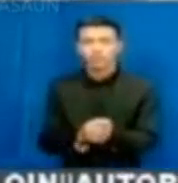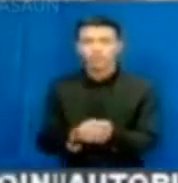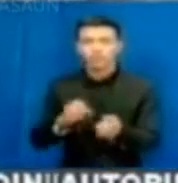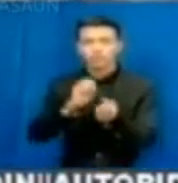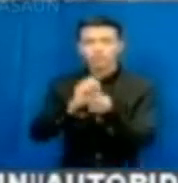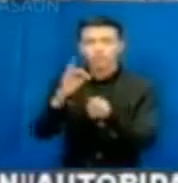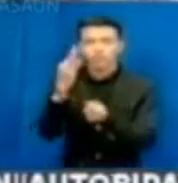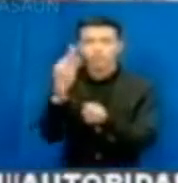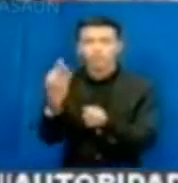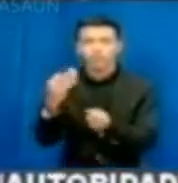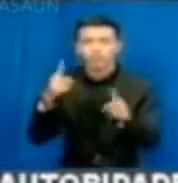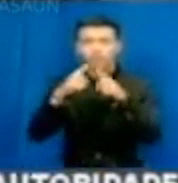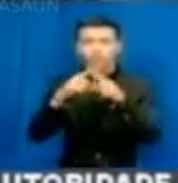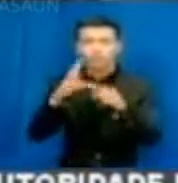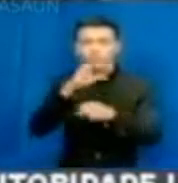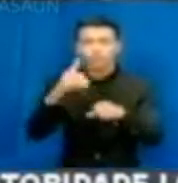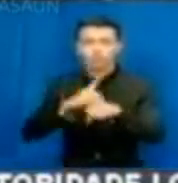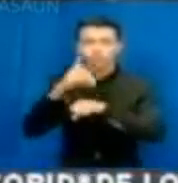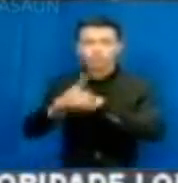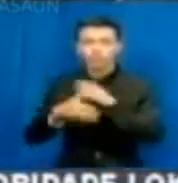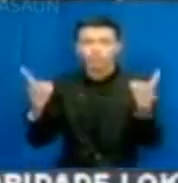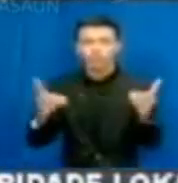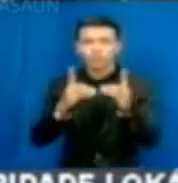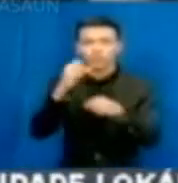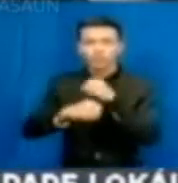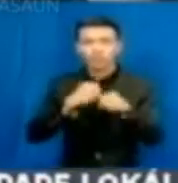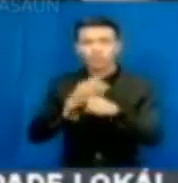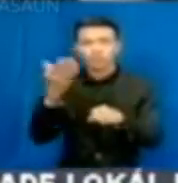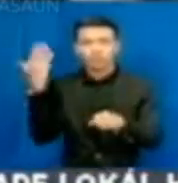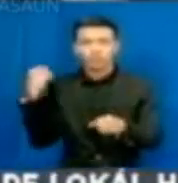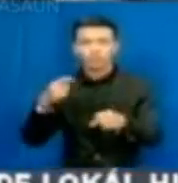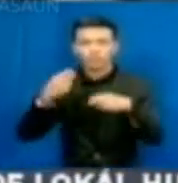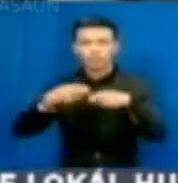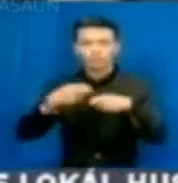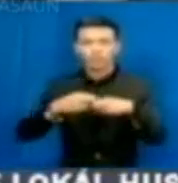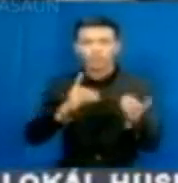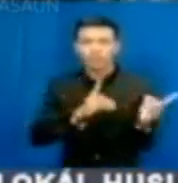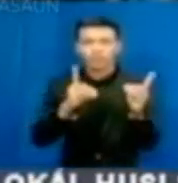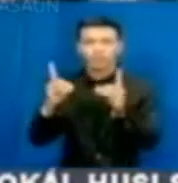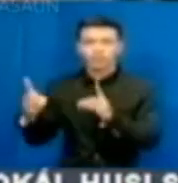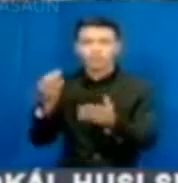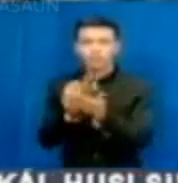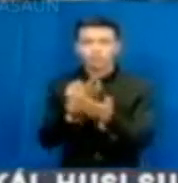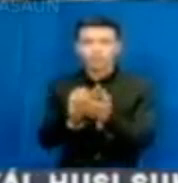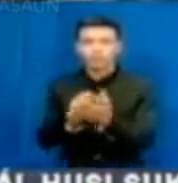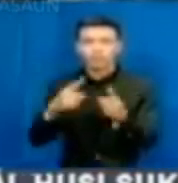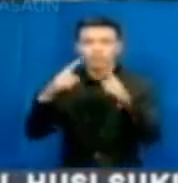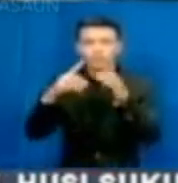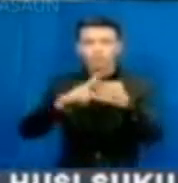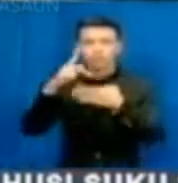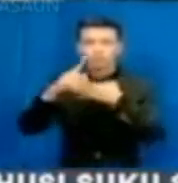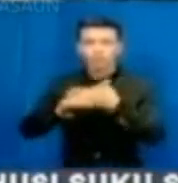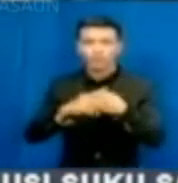pandemia COVID-19 no desastre natural neve acontece e a Tinancoto implica a implementação modelo orçamento baseado para programa